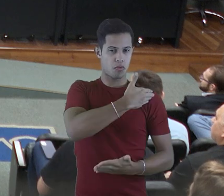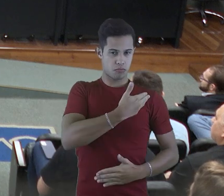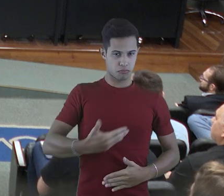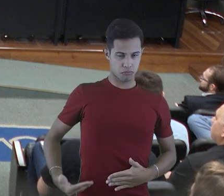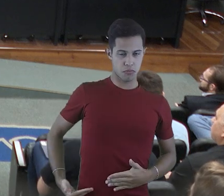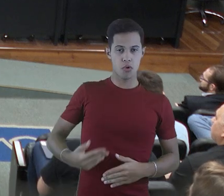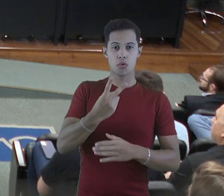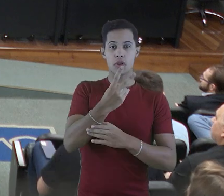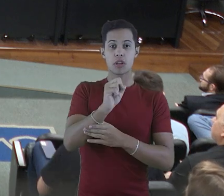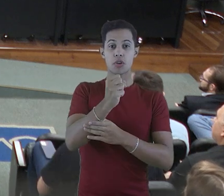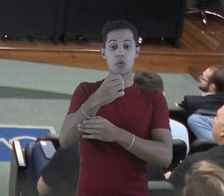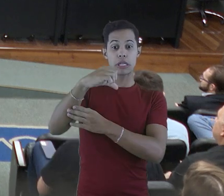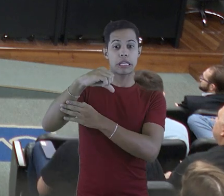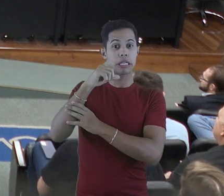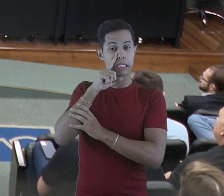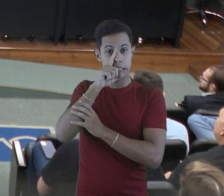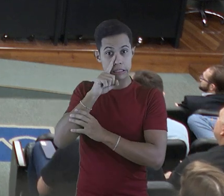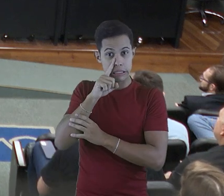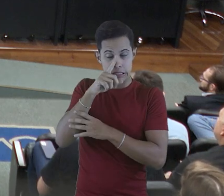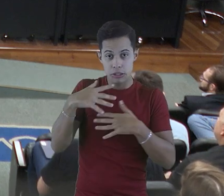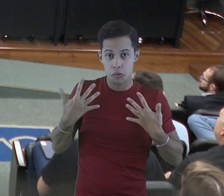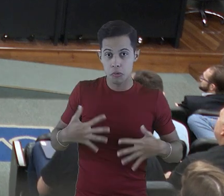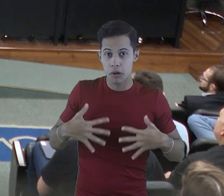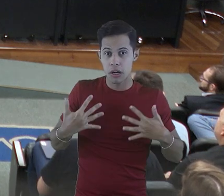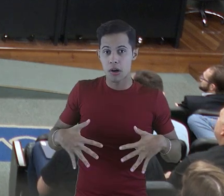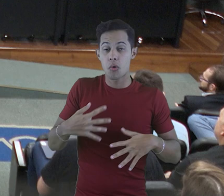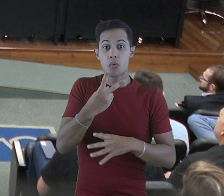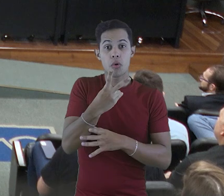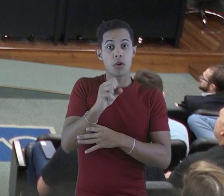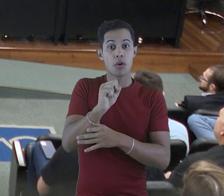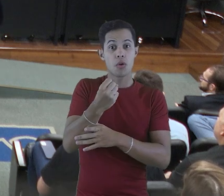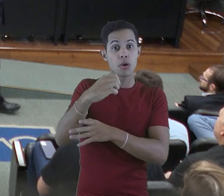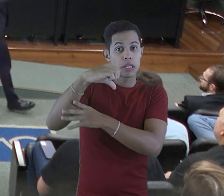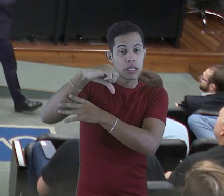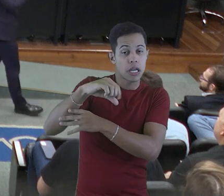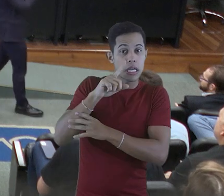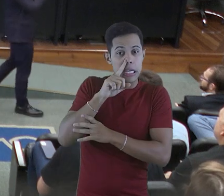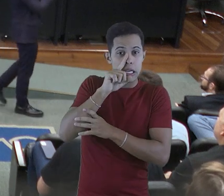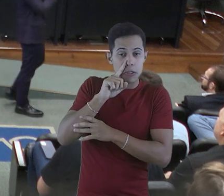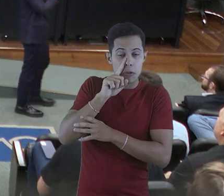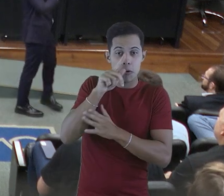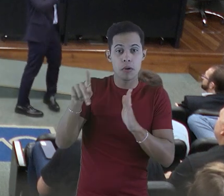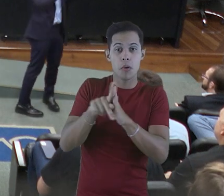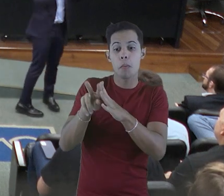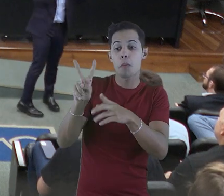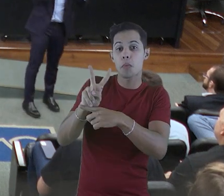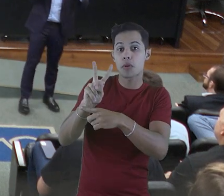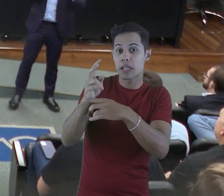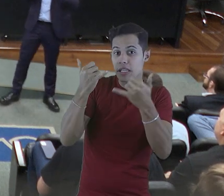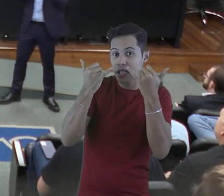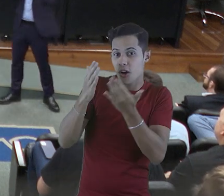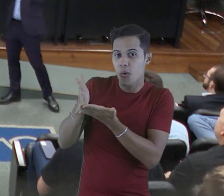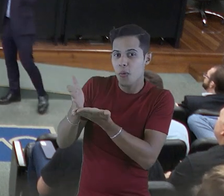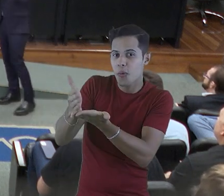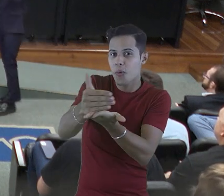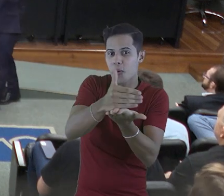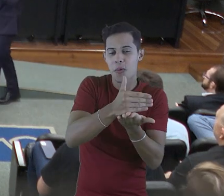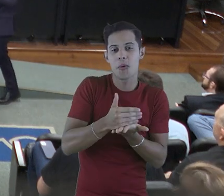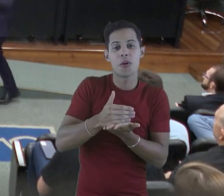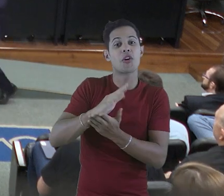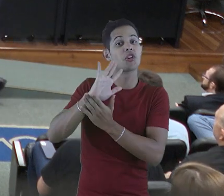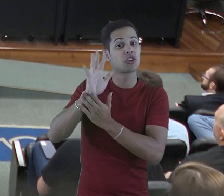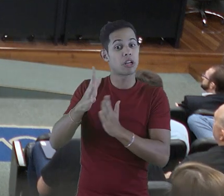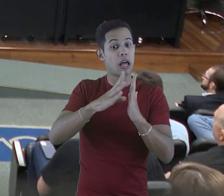289 riscos de proteção de dados não é uma matriz grande a gente já entregou uma matriz com 1900 e poucos riscos 280